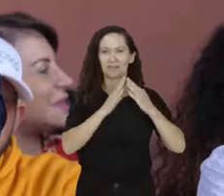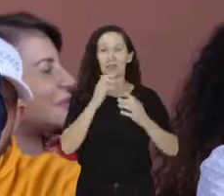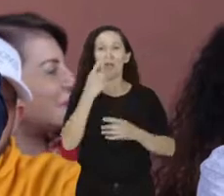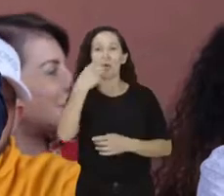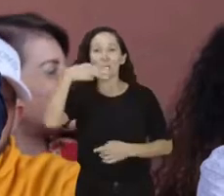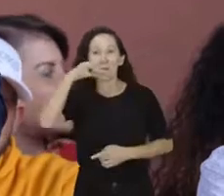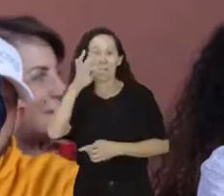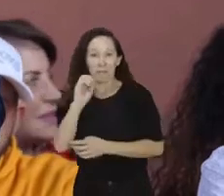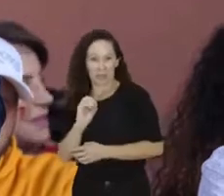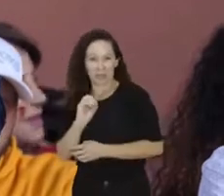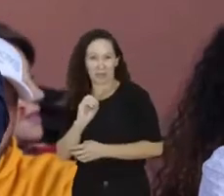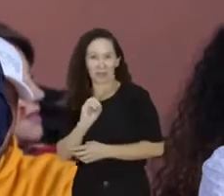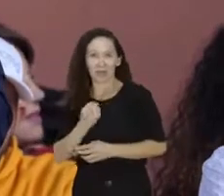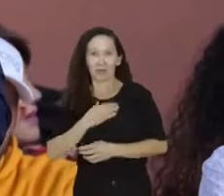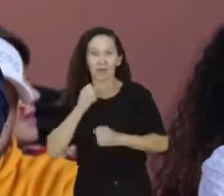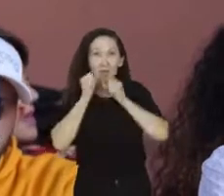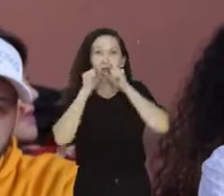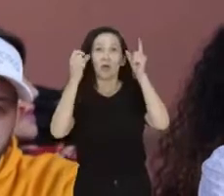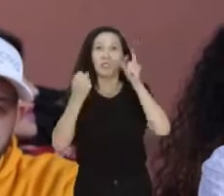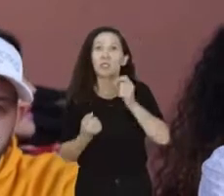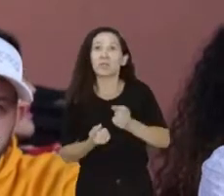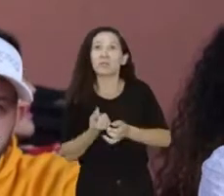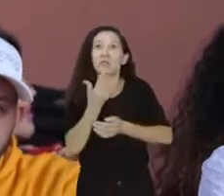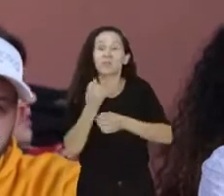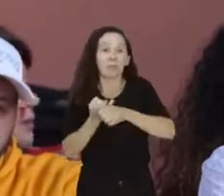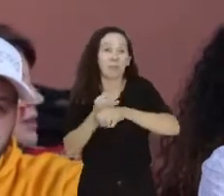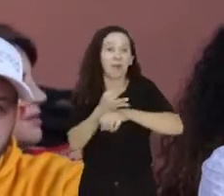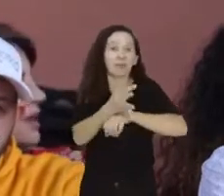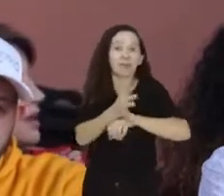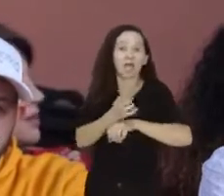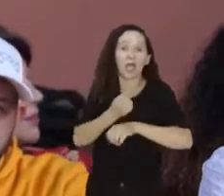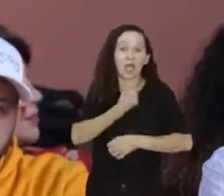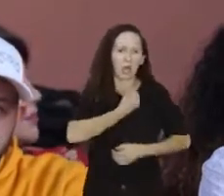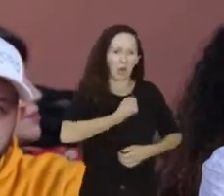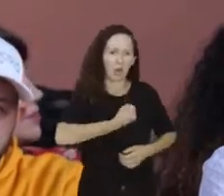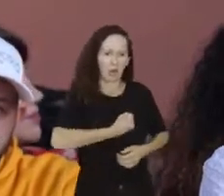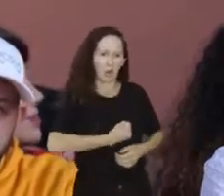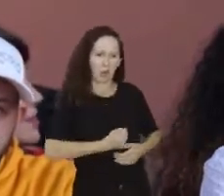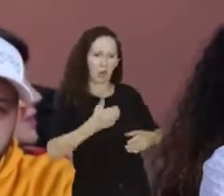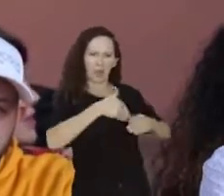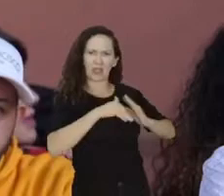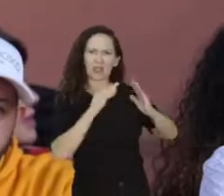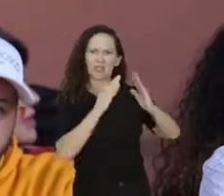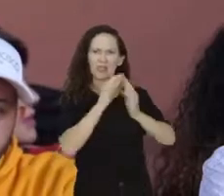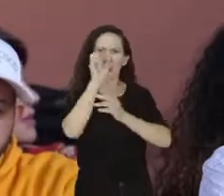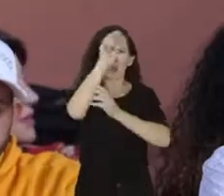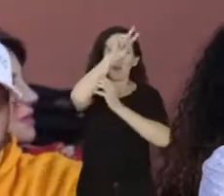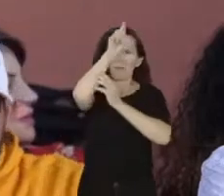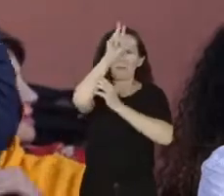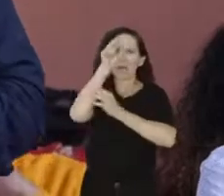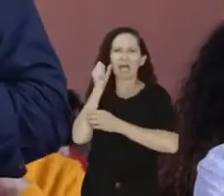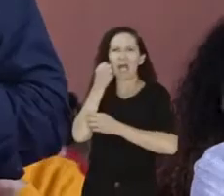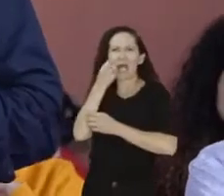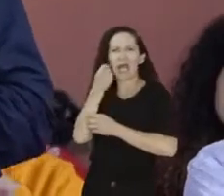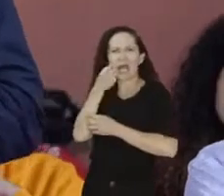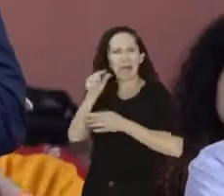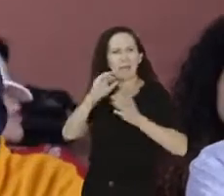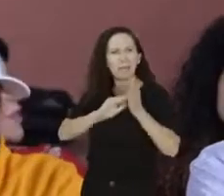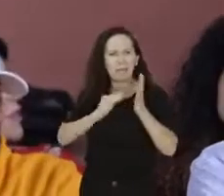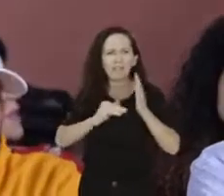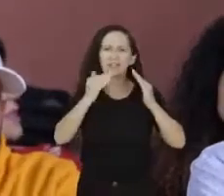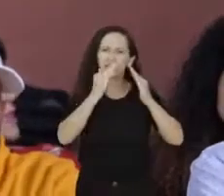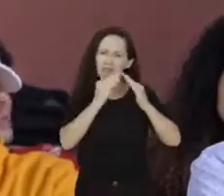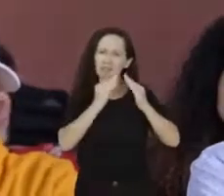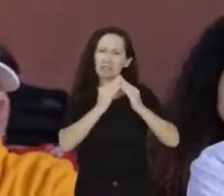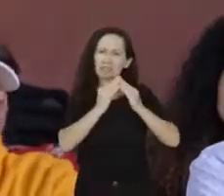meia-noite para tirar merda que estava boiando, para tirar barata, para tirar rato, para tirar, sabe, cada lesma